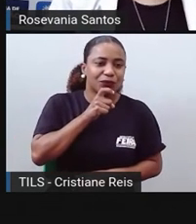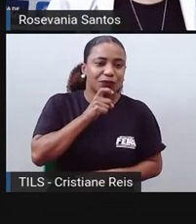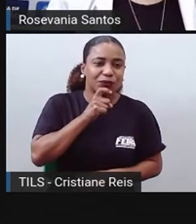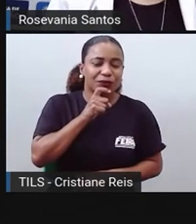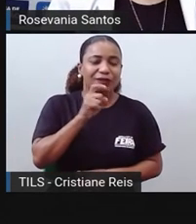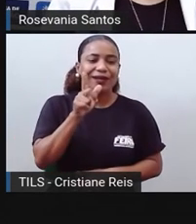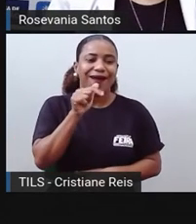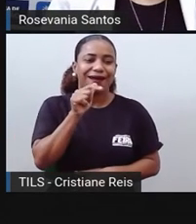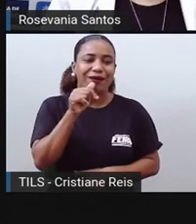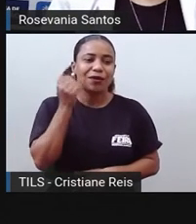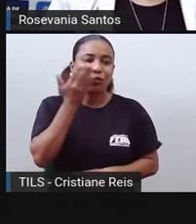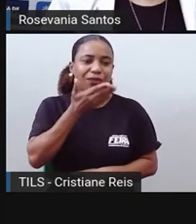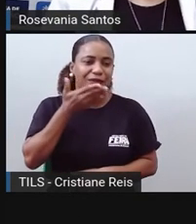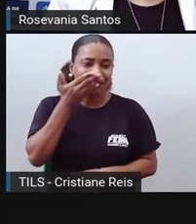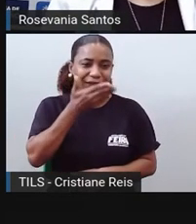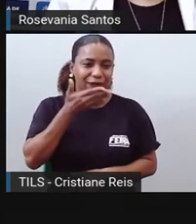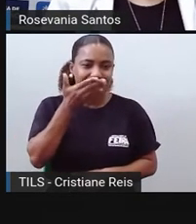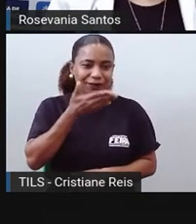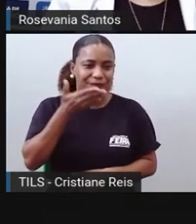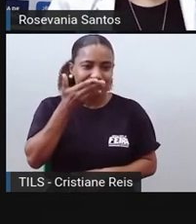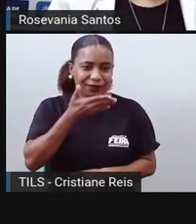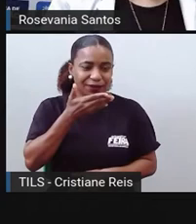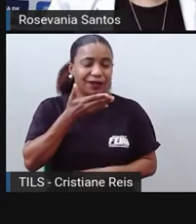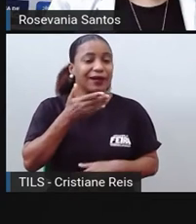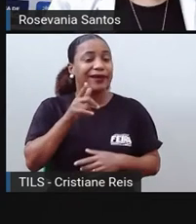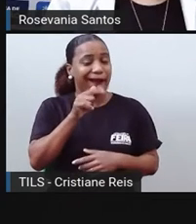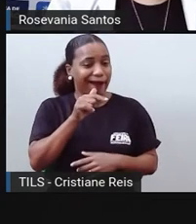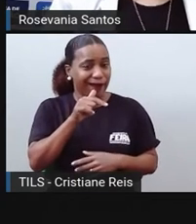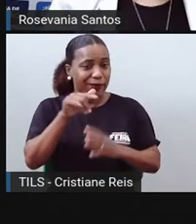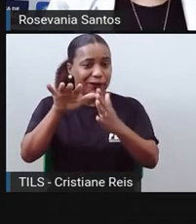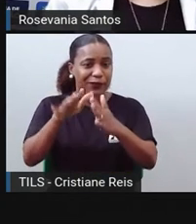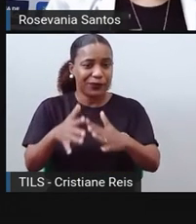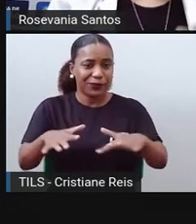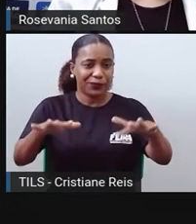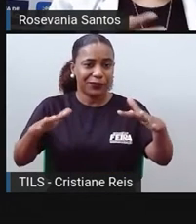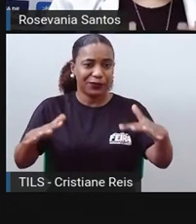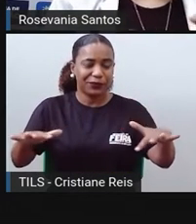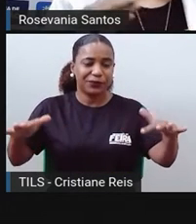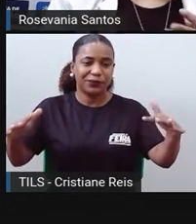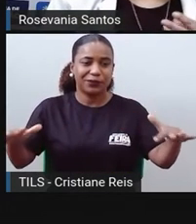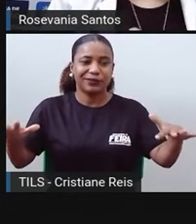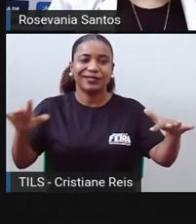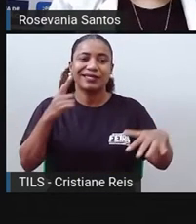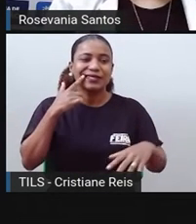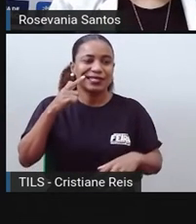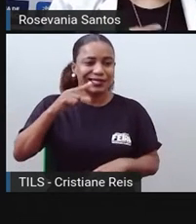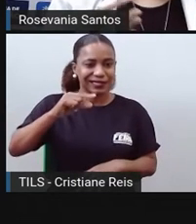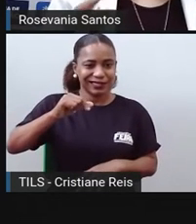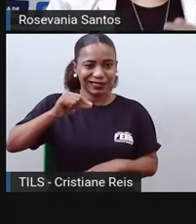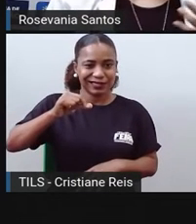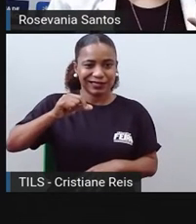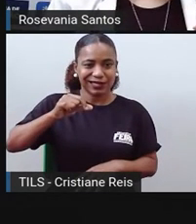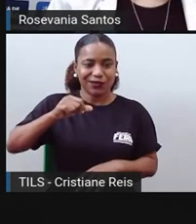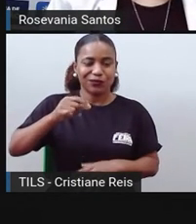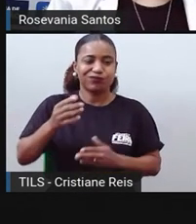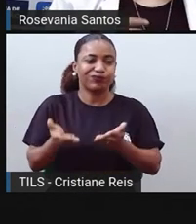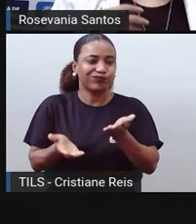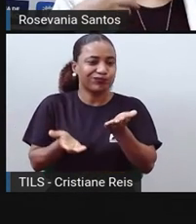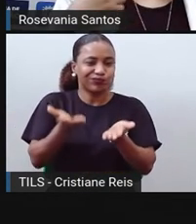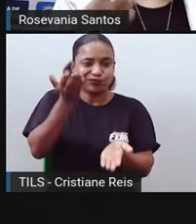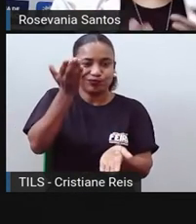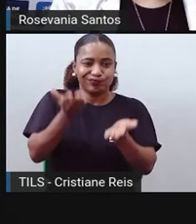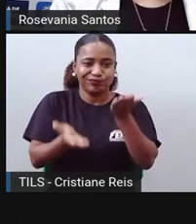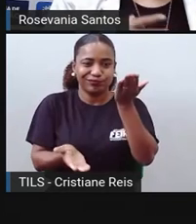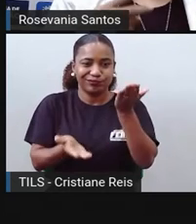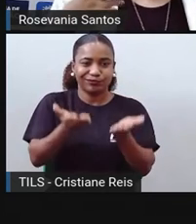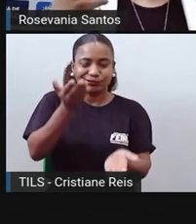doce, e estamos falando da água do mar, água salgada. Então, o equilíbrio, né, dessa salinidade faz com que